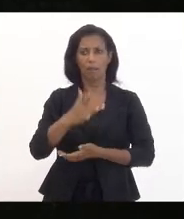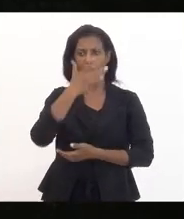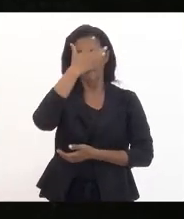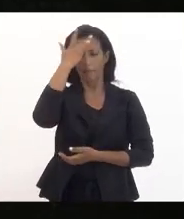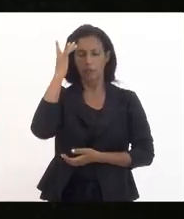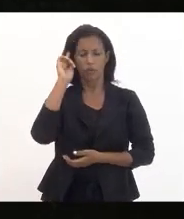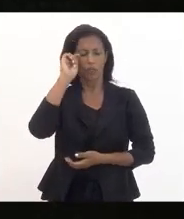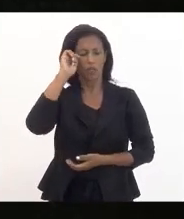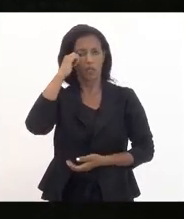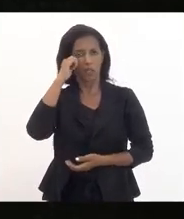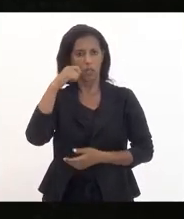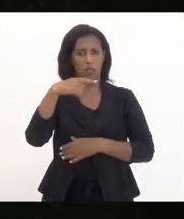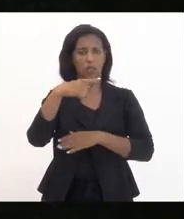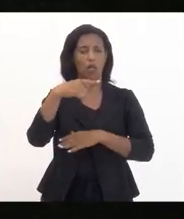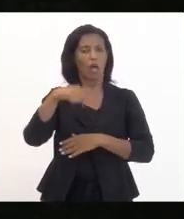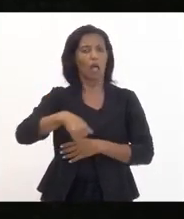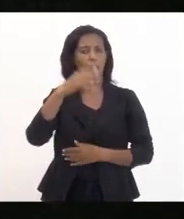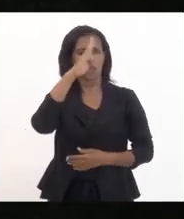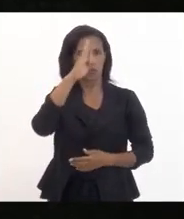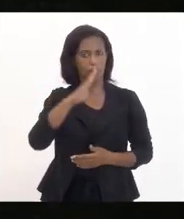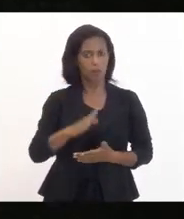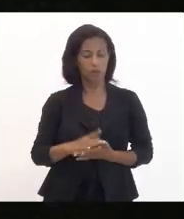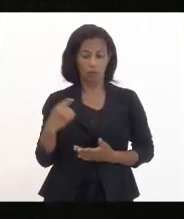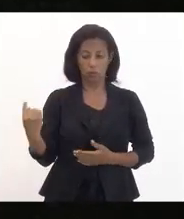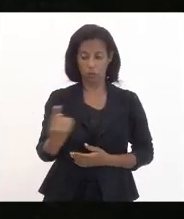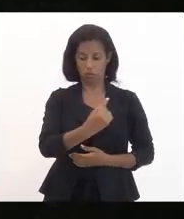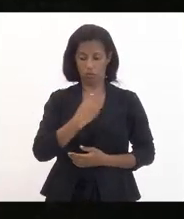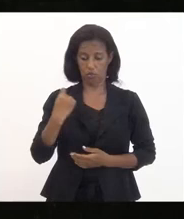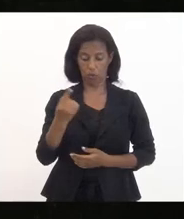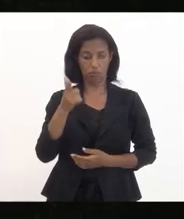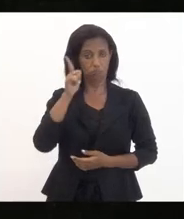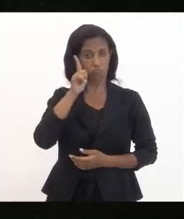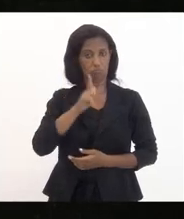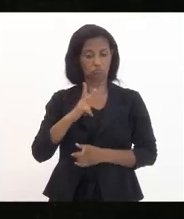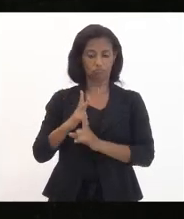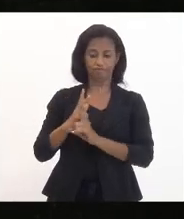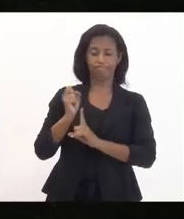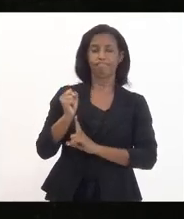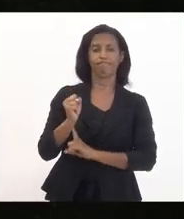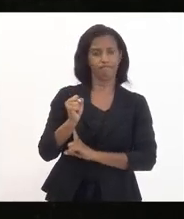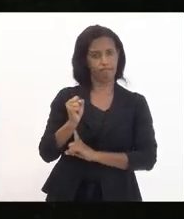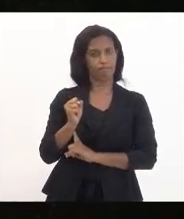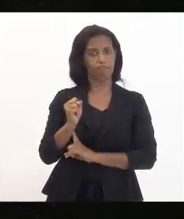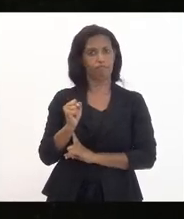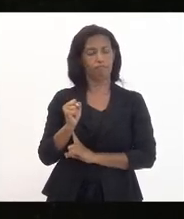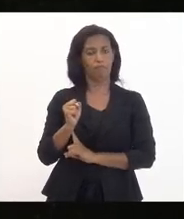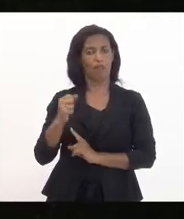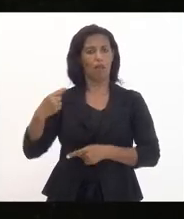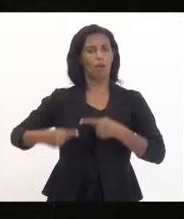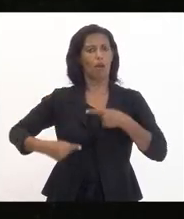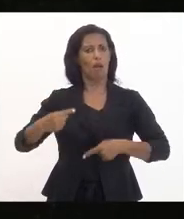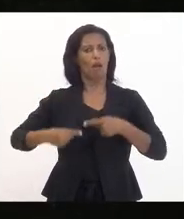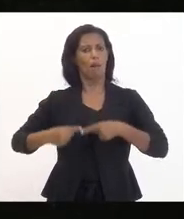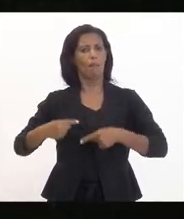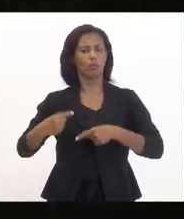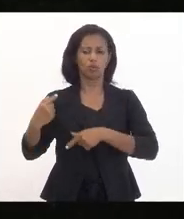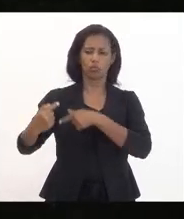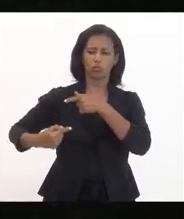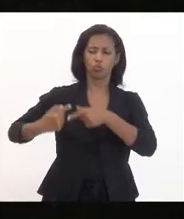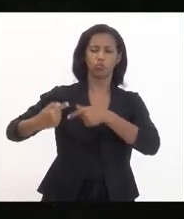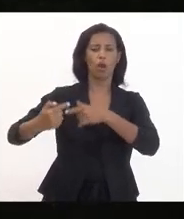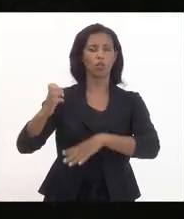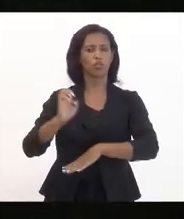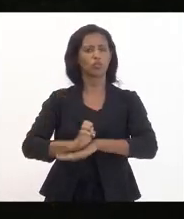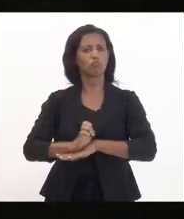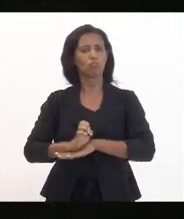pessoas negras no Brasil. Nós conseguimos vencer a política eugenista de